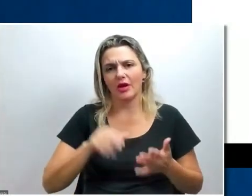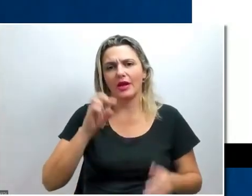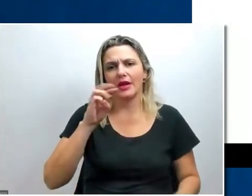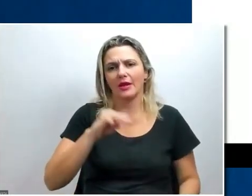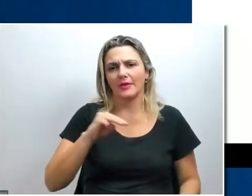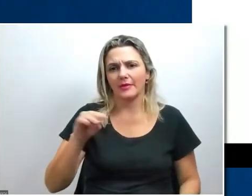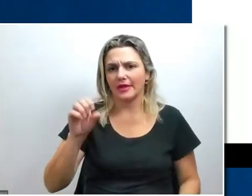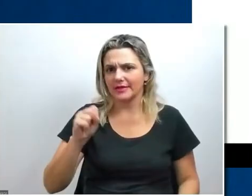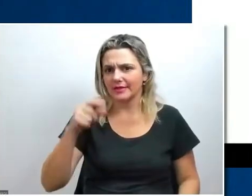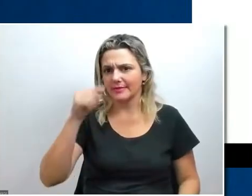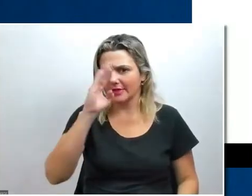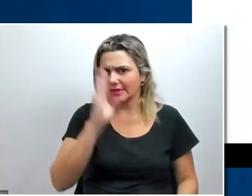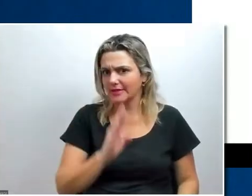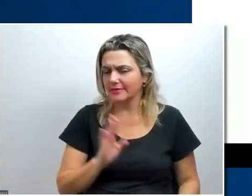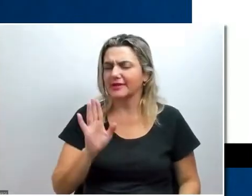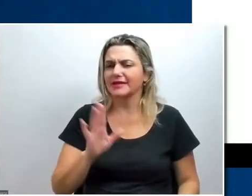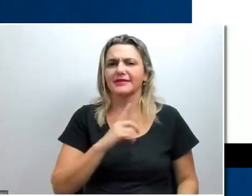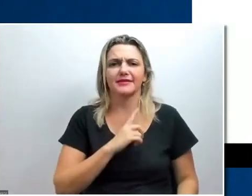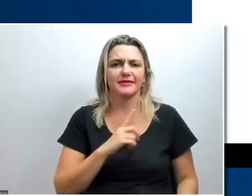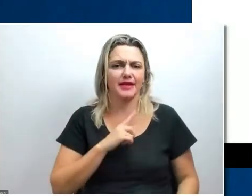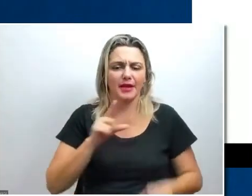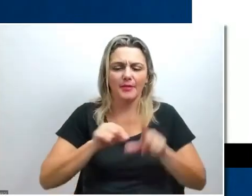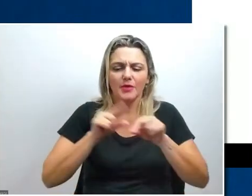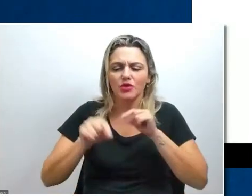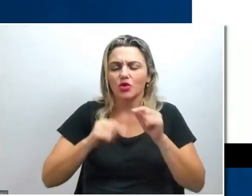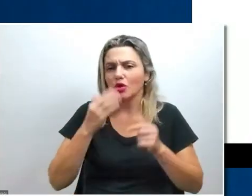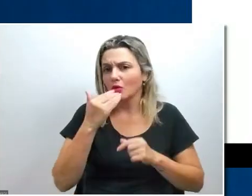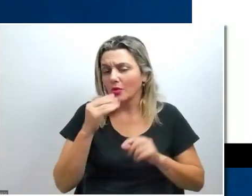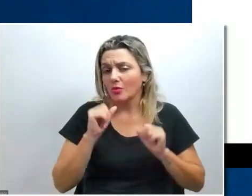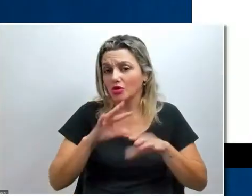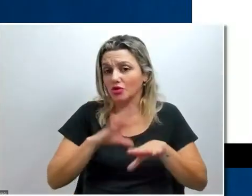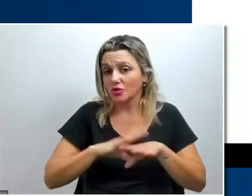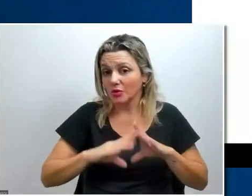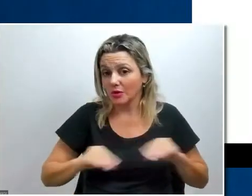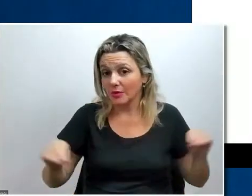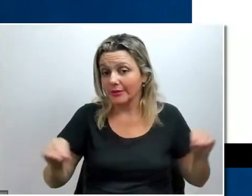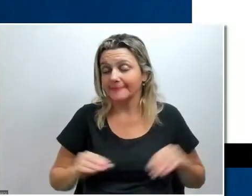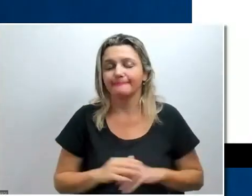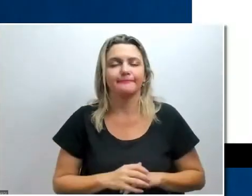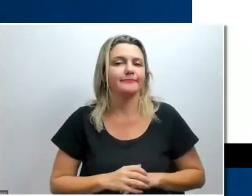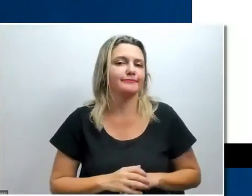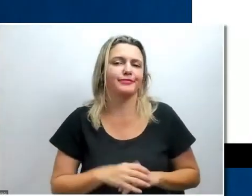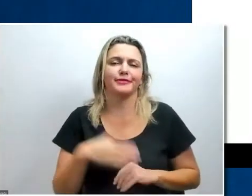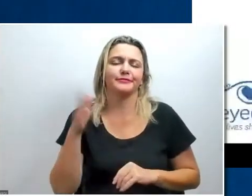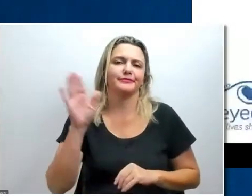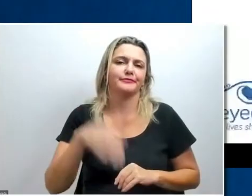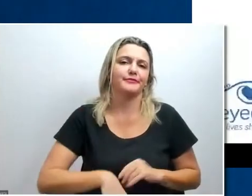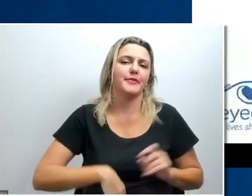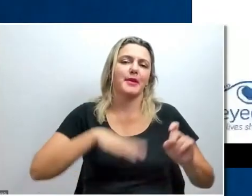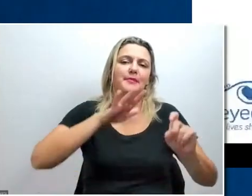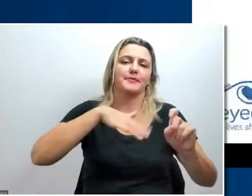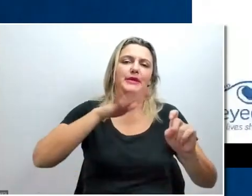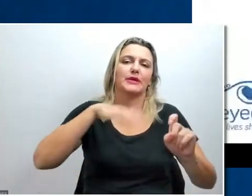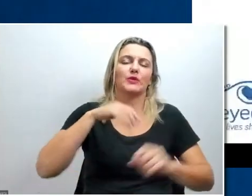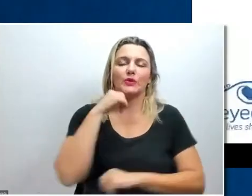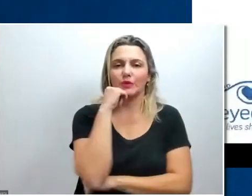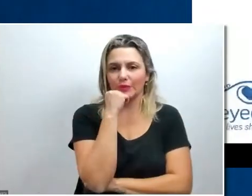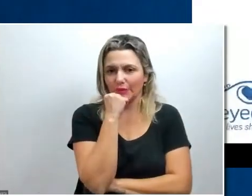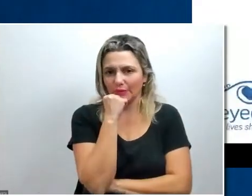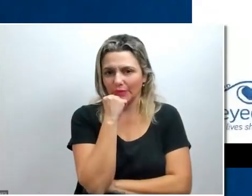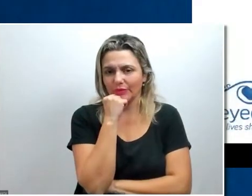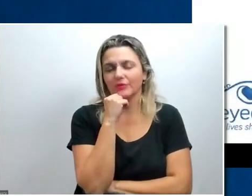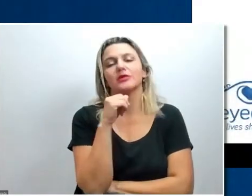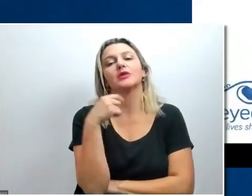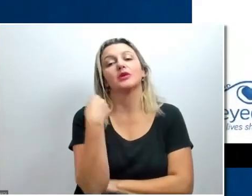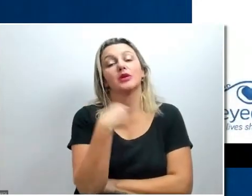dietas, ouvi falar que podem curar, né? Tudo isso, pessoal, são mitos, né? Então nós temos que ter muito